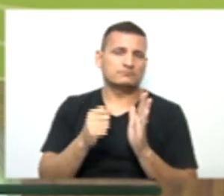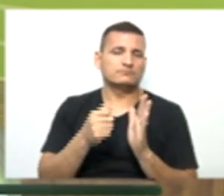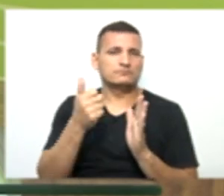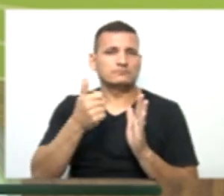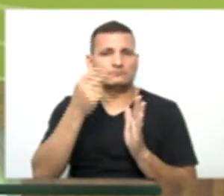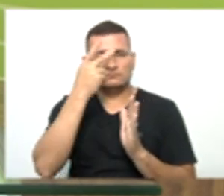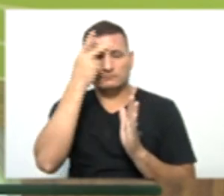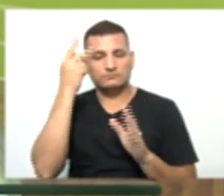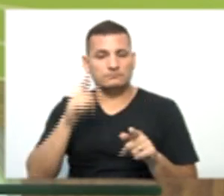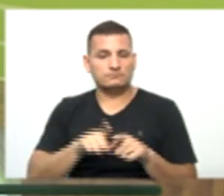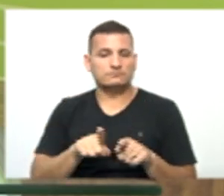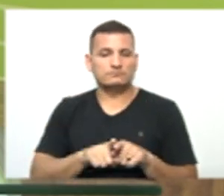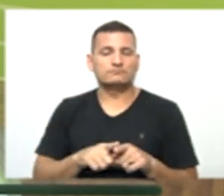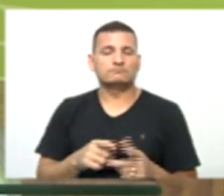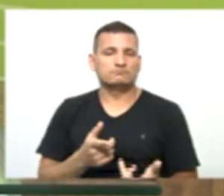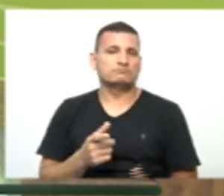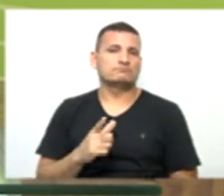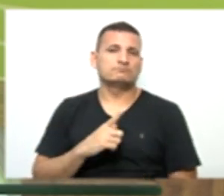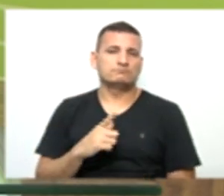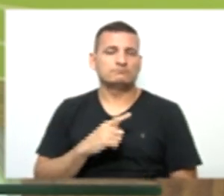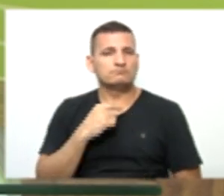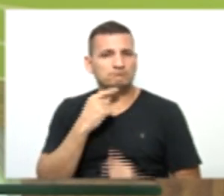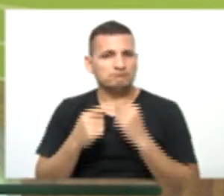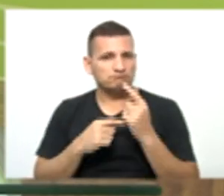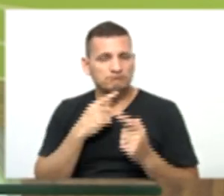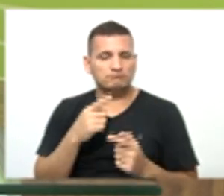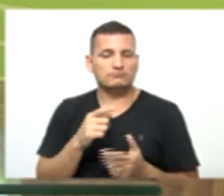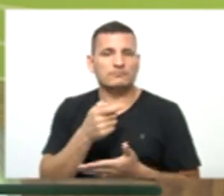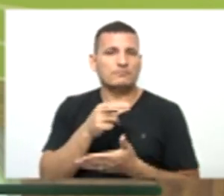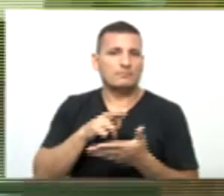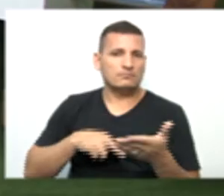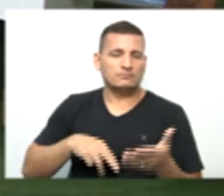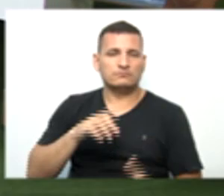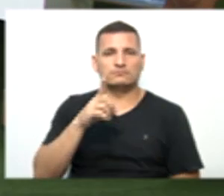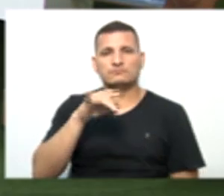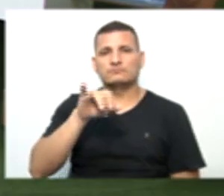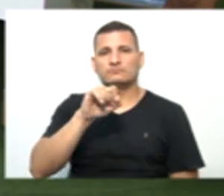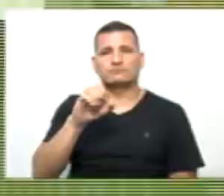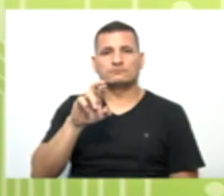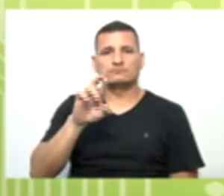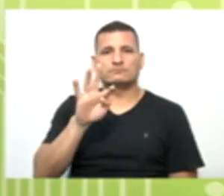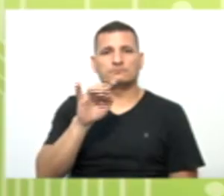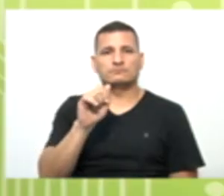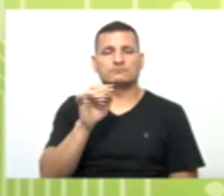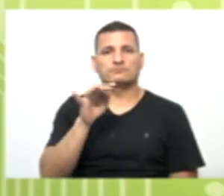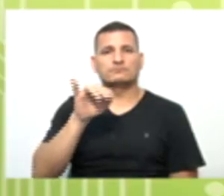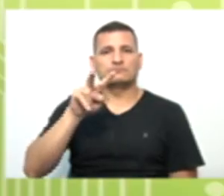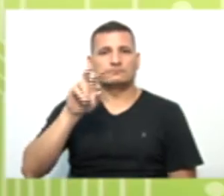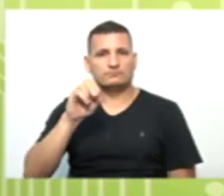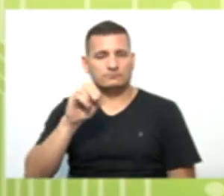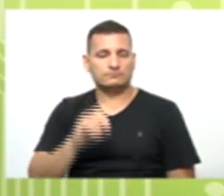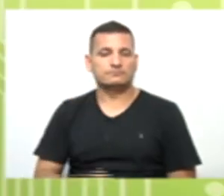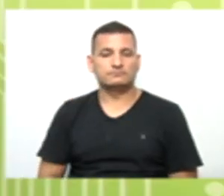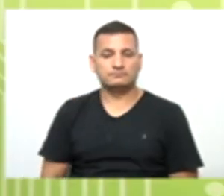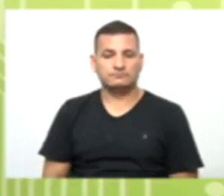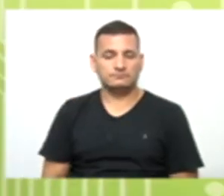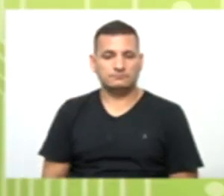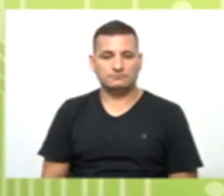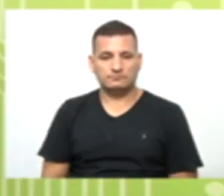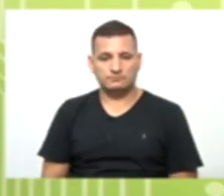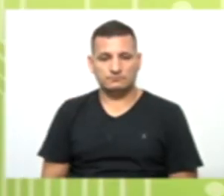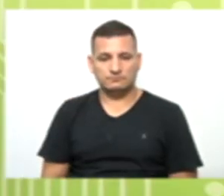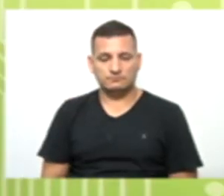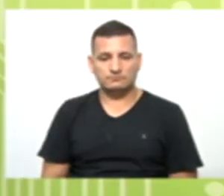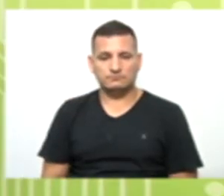Eles estão com dúvida a esse respeito do relatório dissertativo. No relatório dissertativo, geralmente